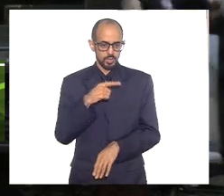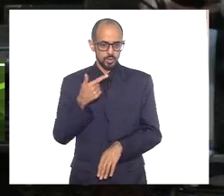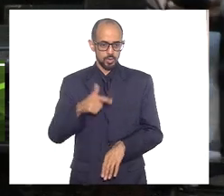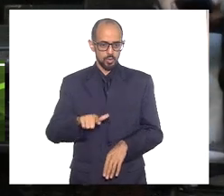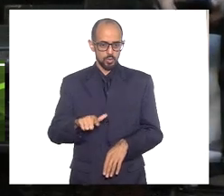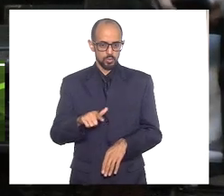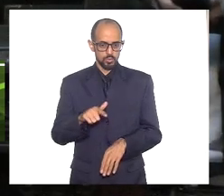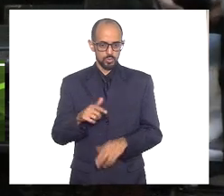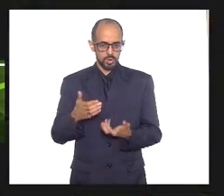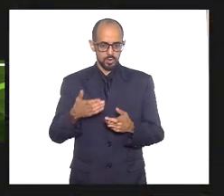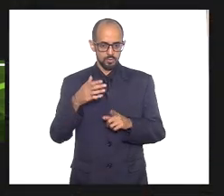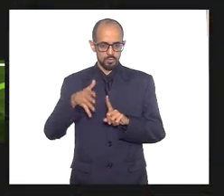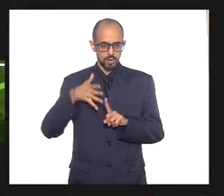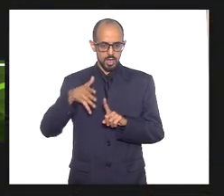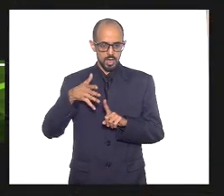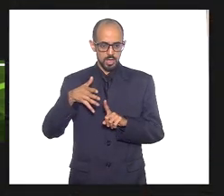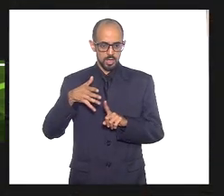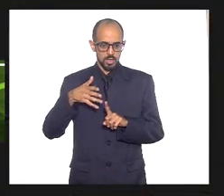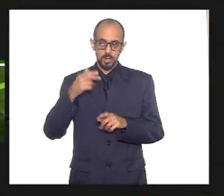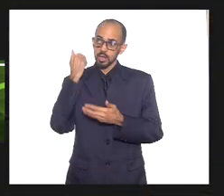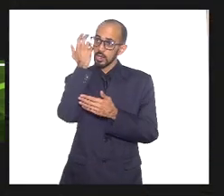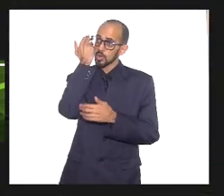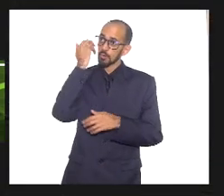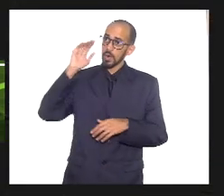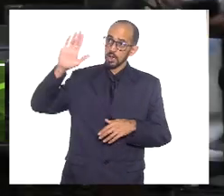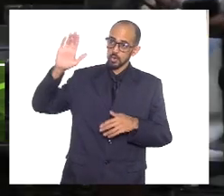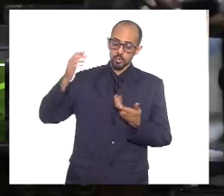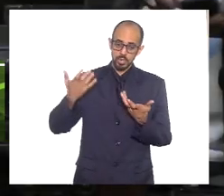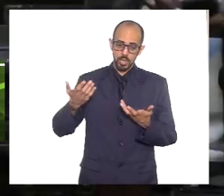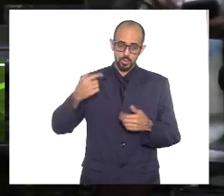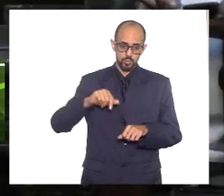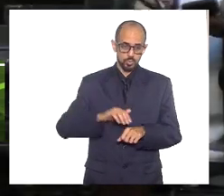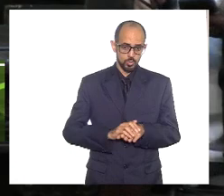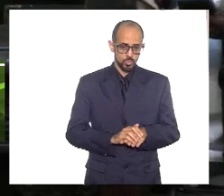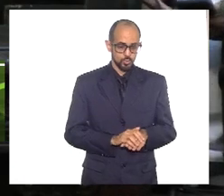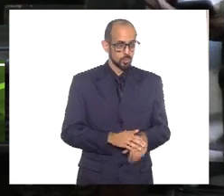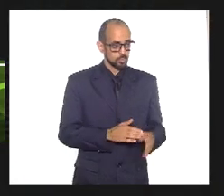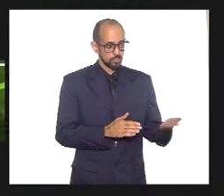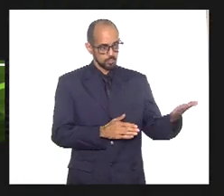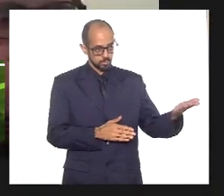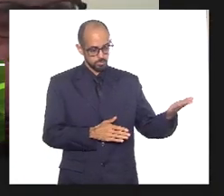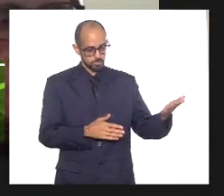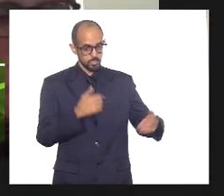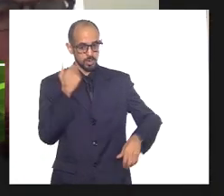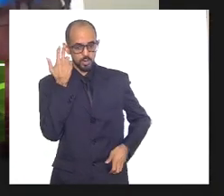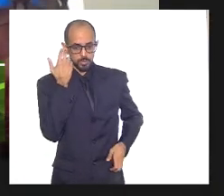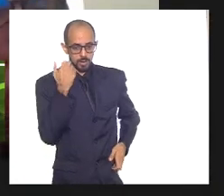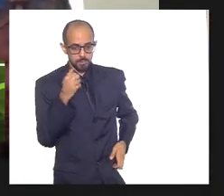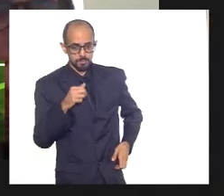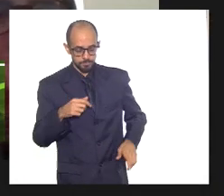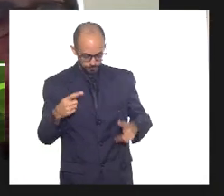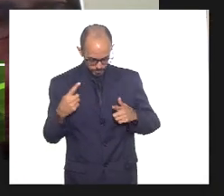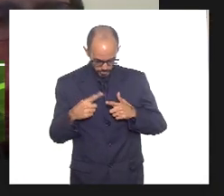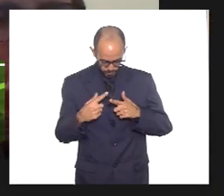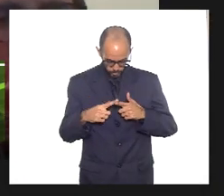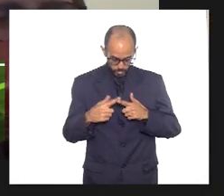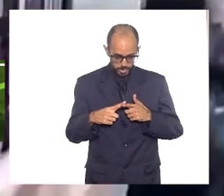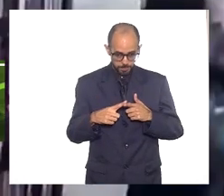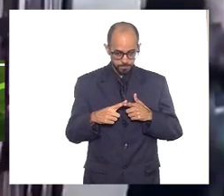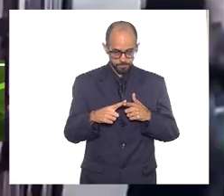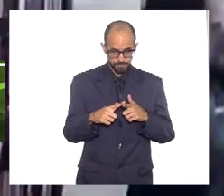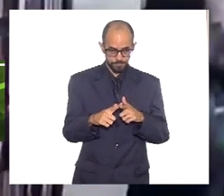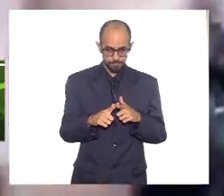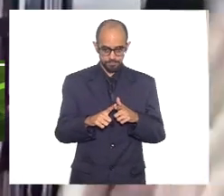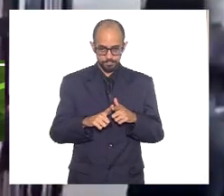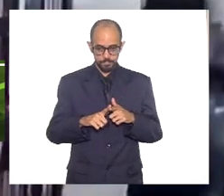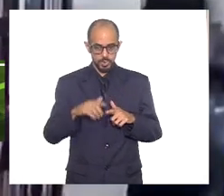palavra? Eu quero falar. Com a palavra, o deputado Leomar. Não, é porque parece que eu